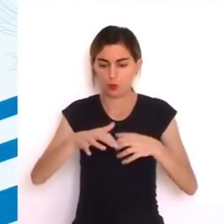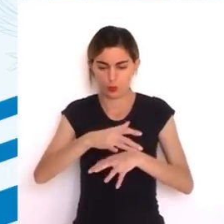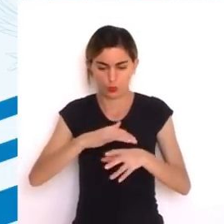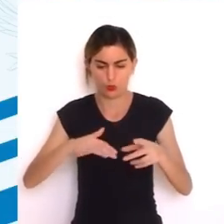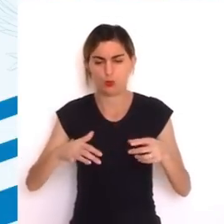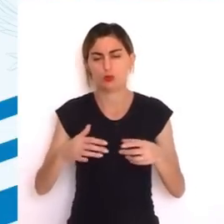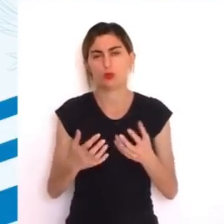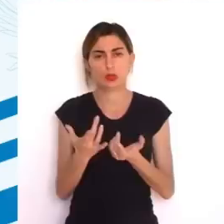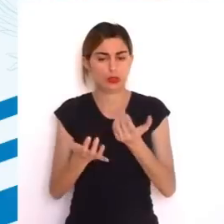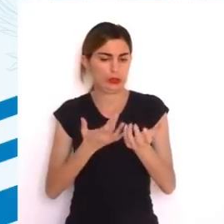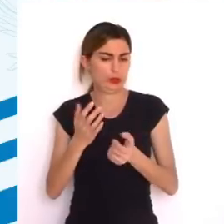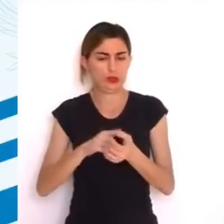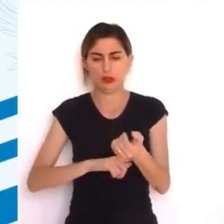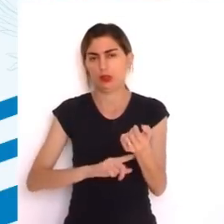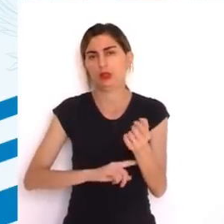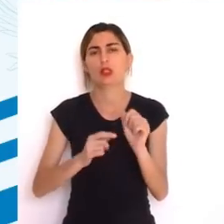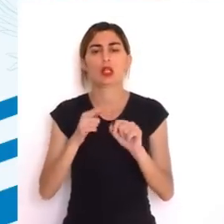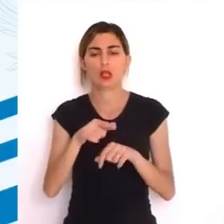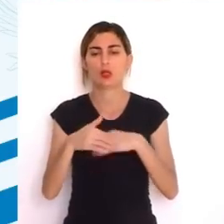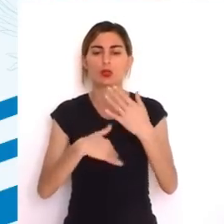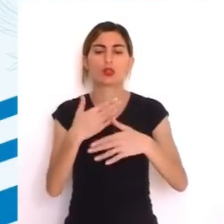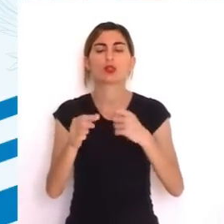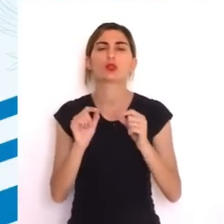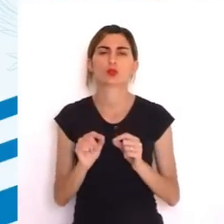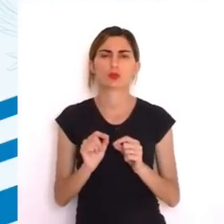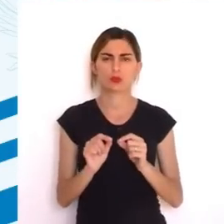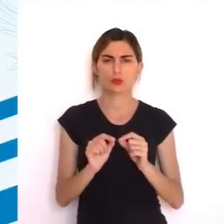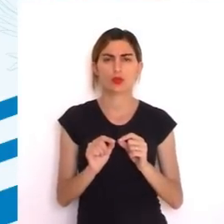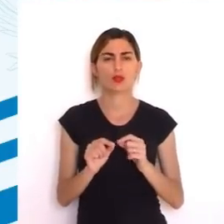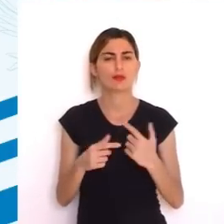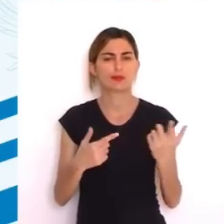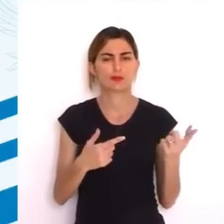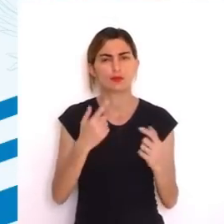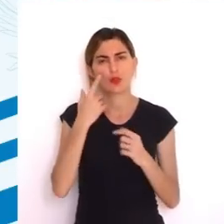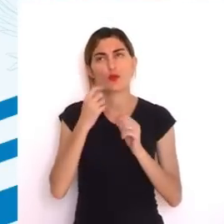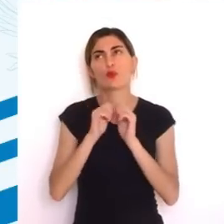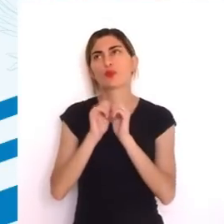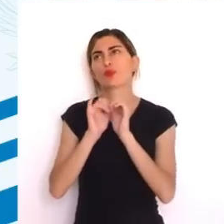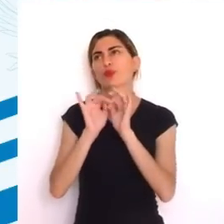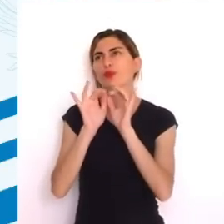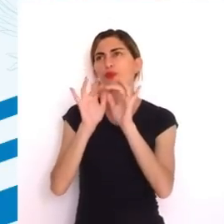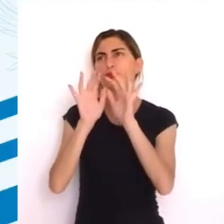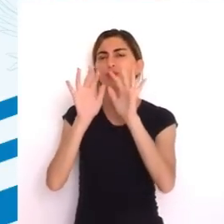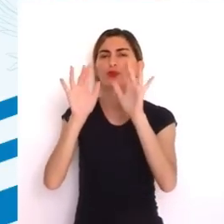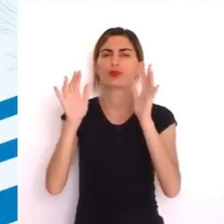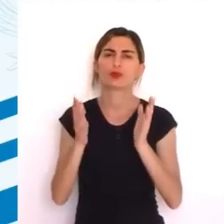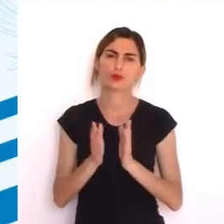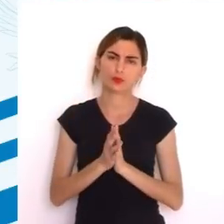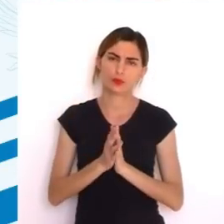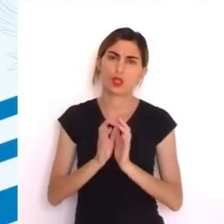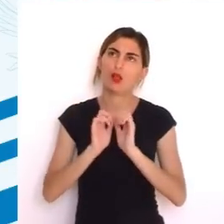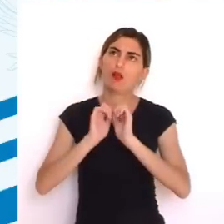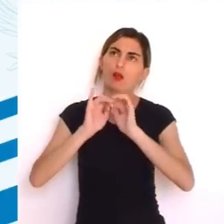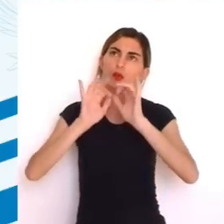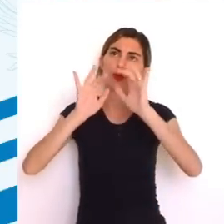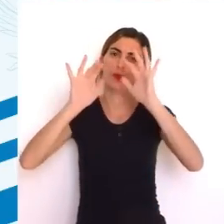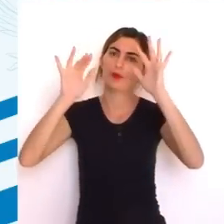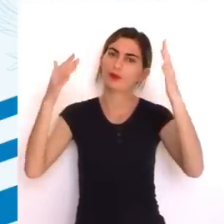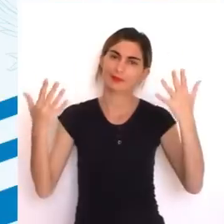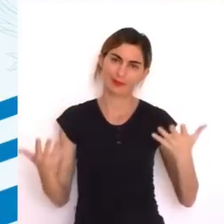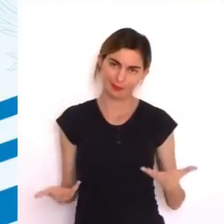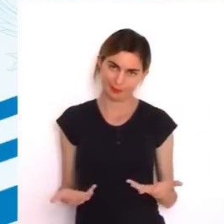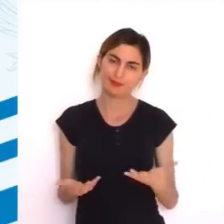mais agitadas, qual é a tendência que ela tem? A tendência, ó, de descer ou de